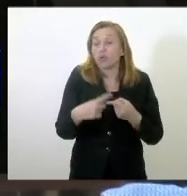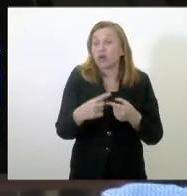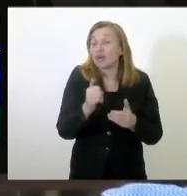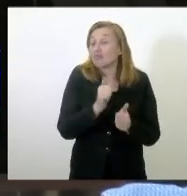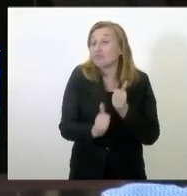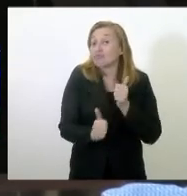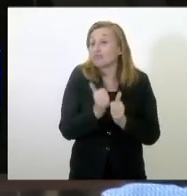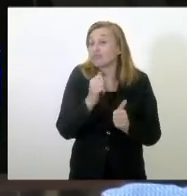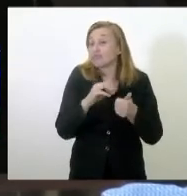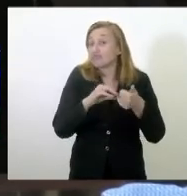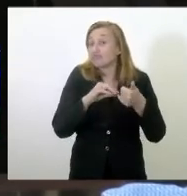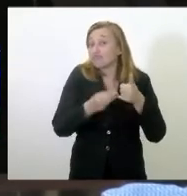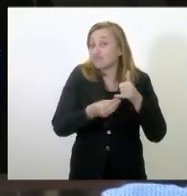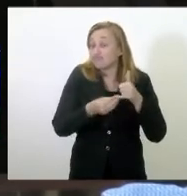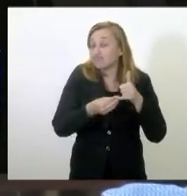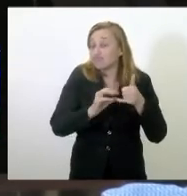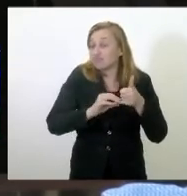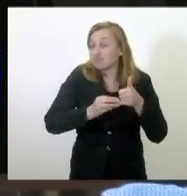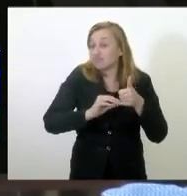arroz.